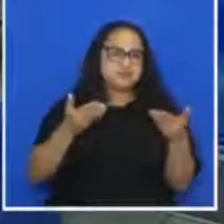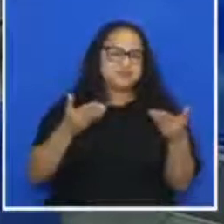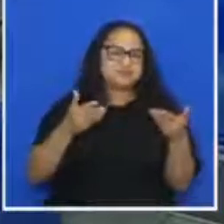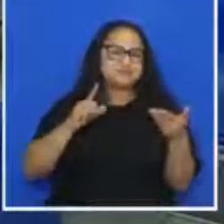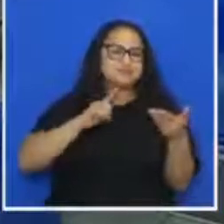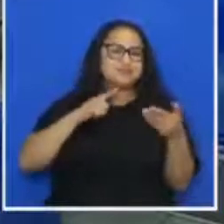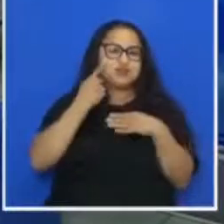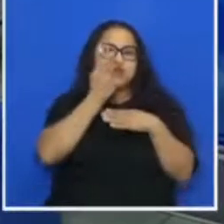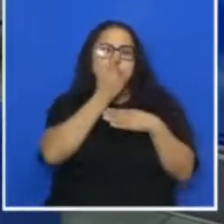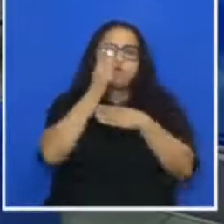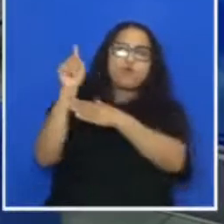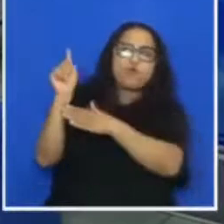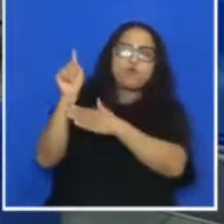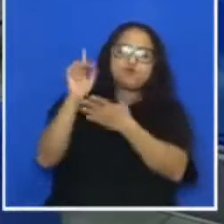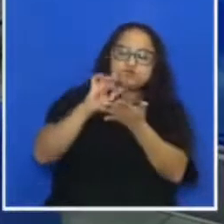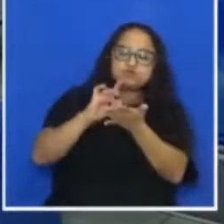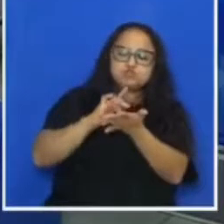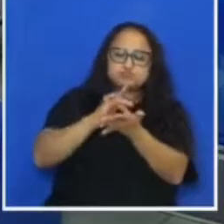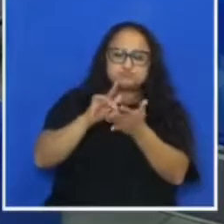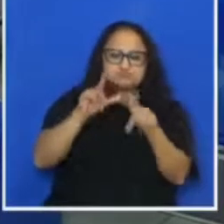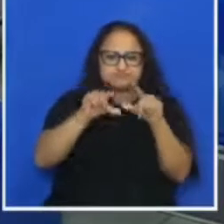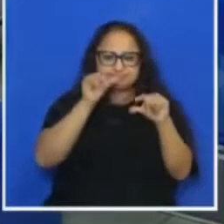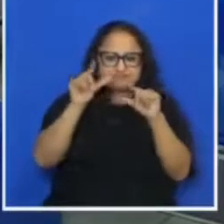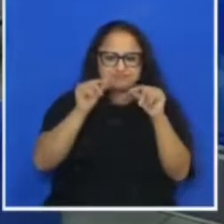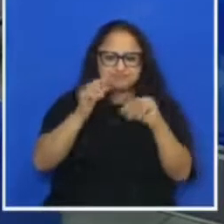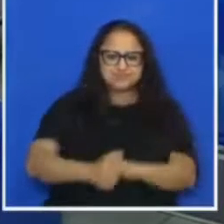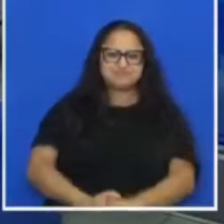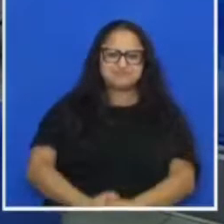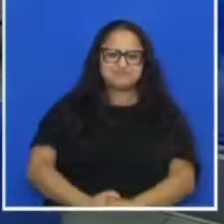Vamos ao último sorteio da noite.